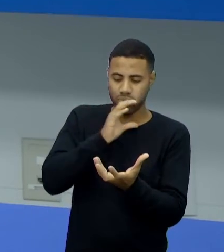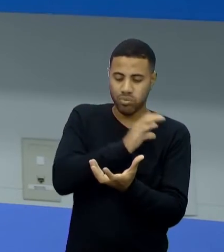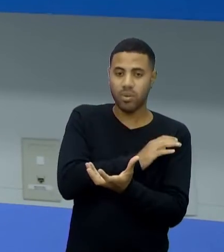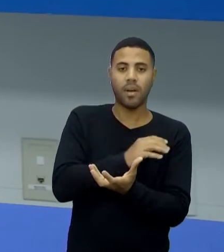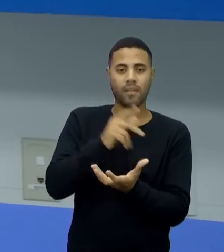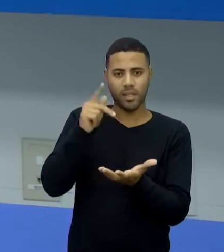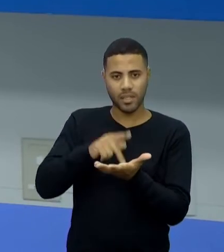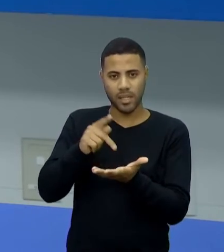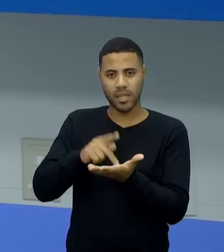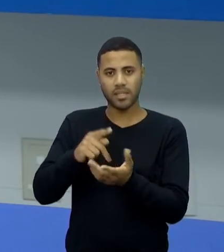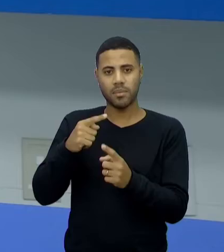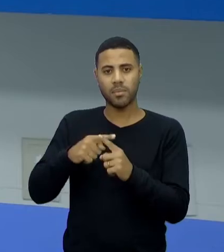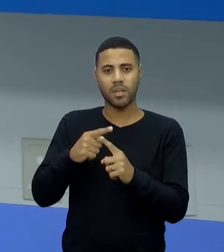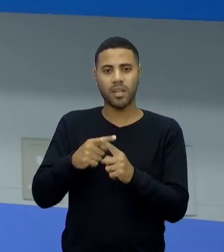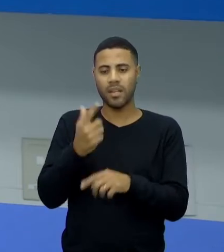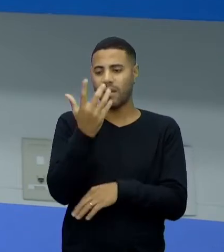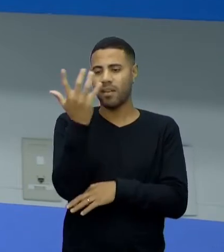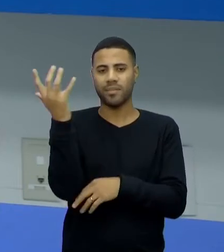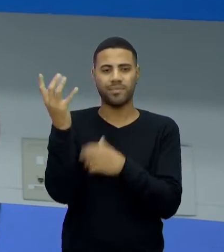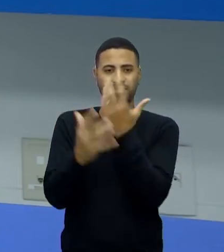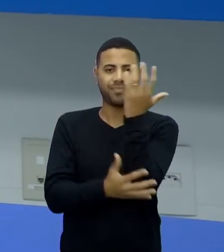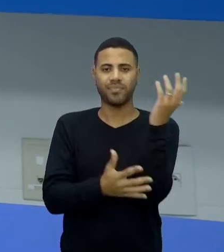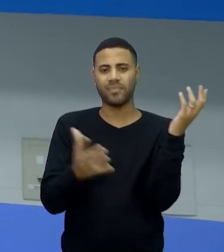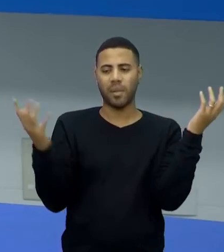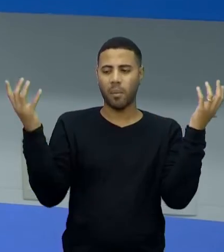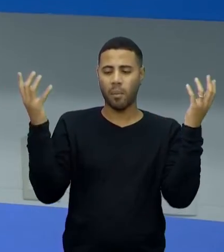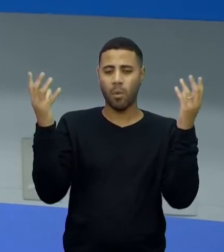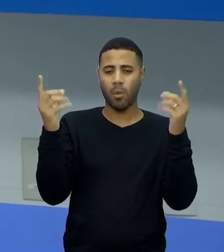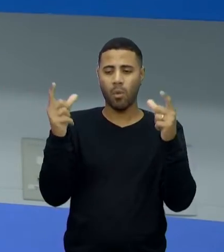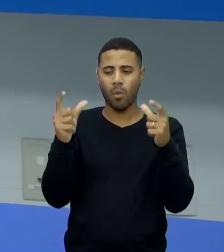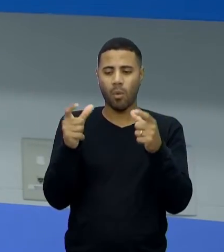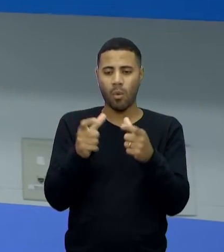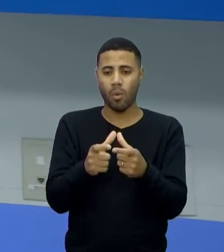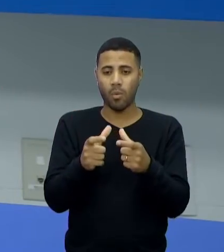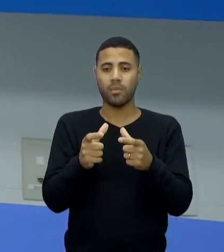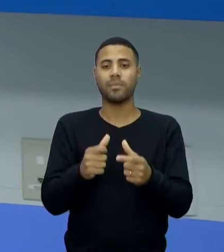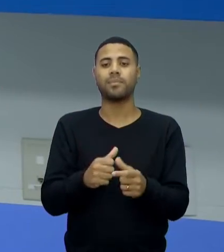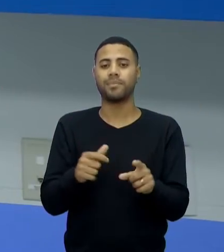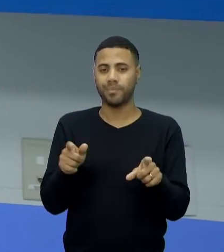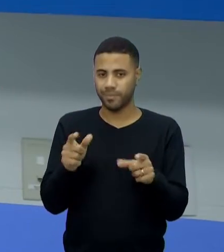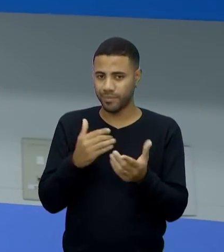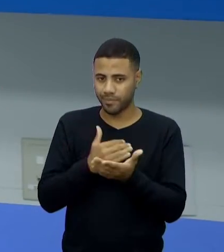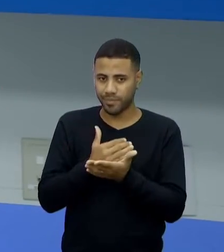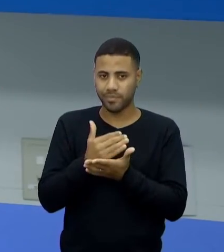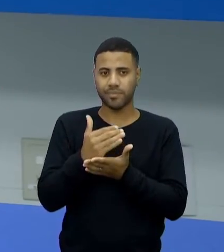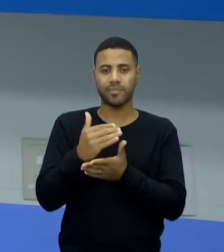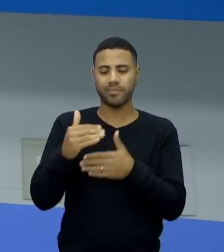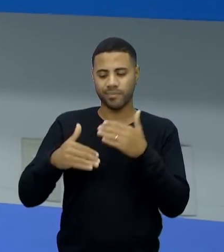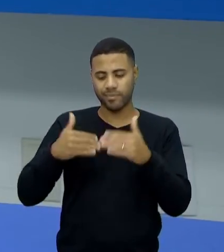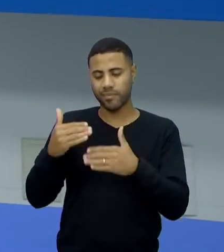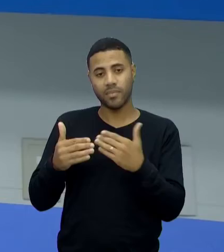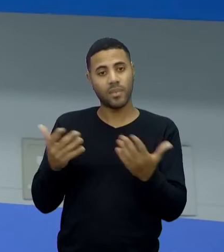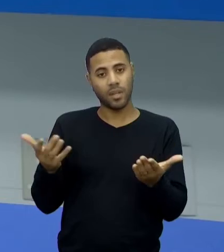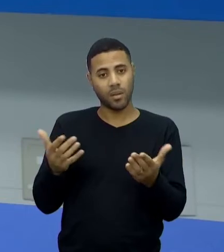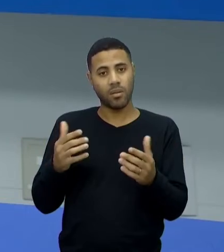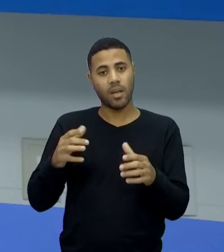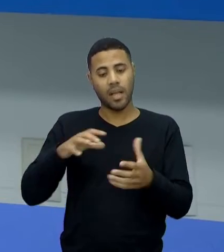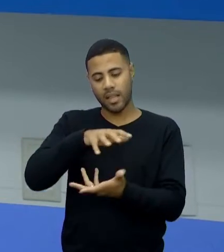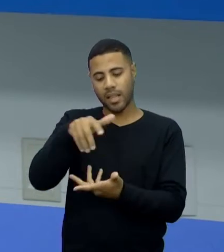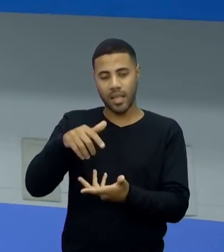que a perda de terras verdes eh cada vez mais em termos globais né é uma realidade então